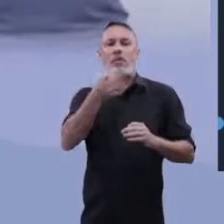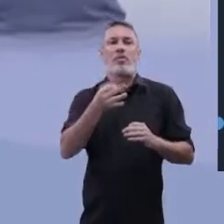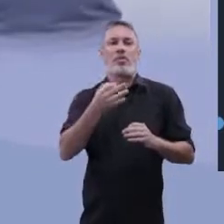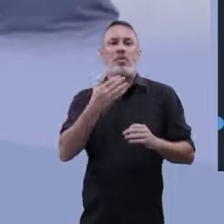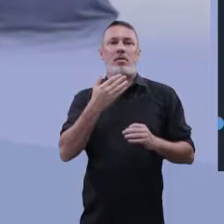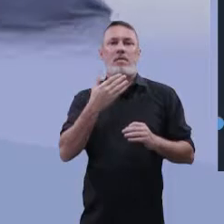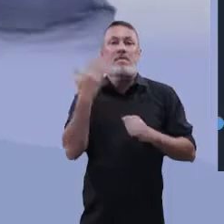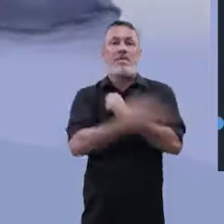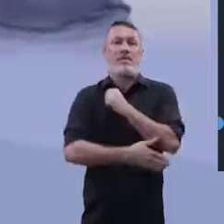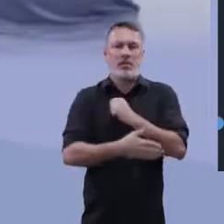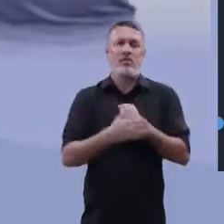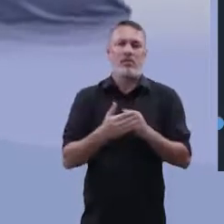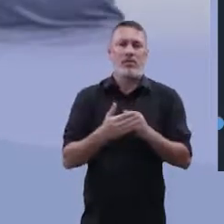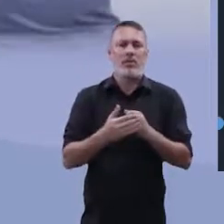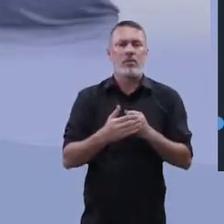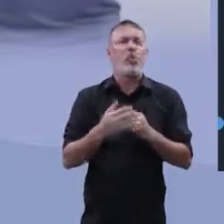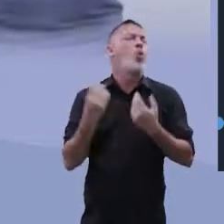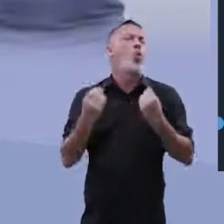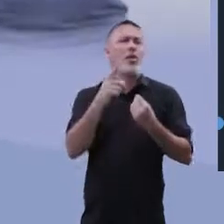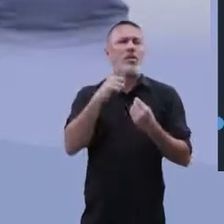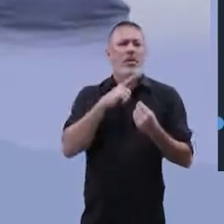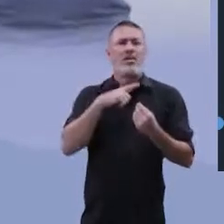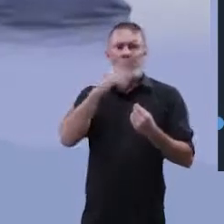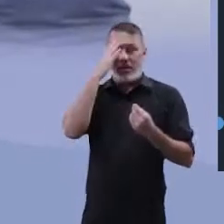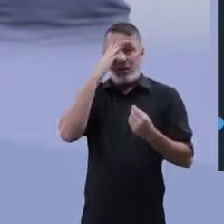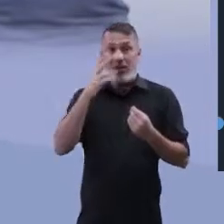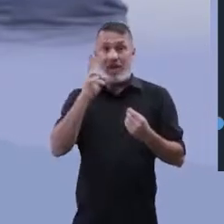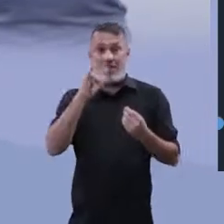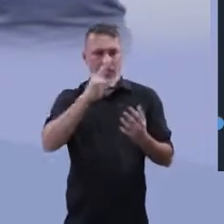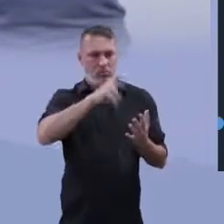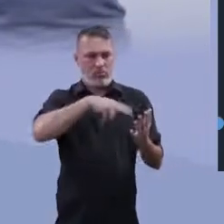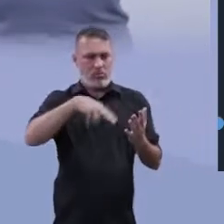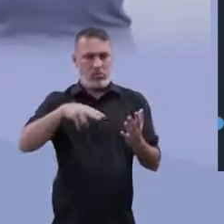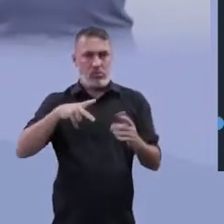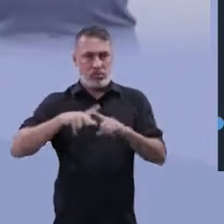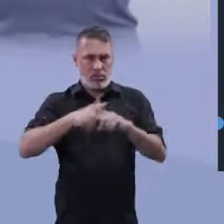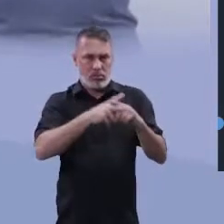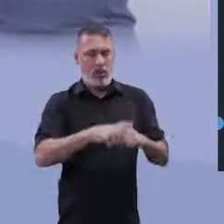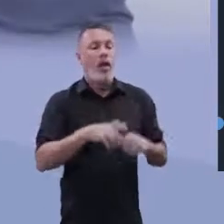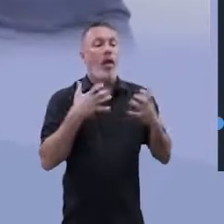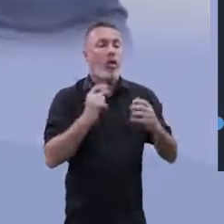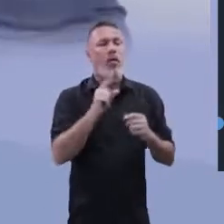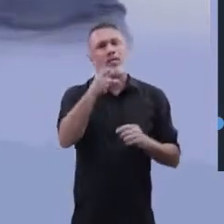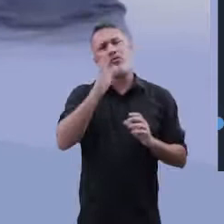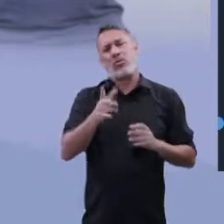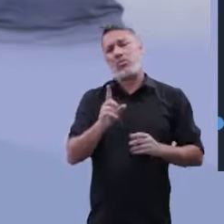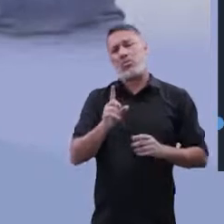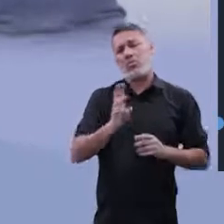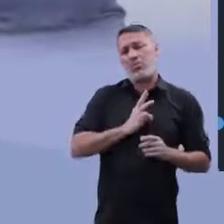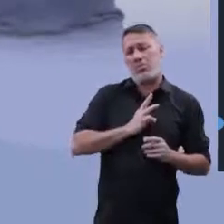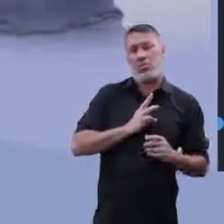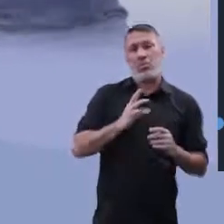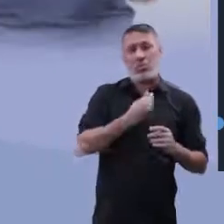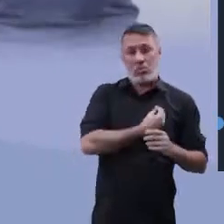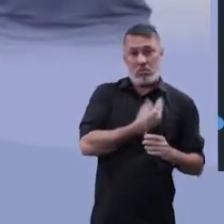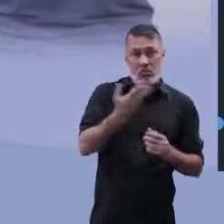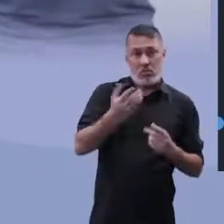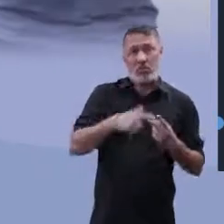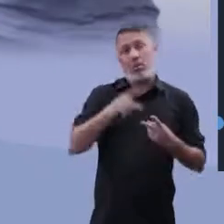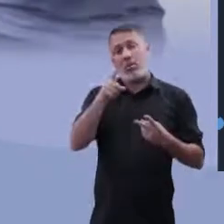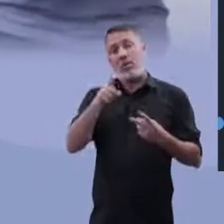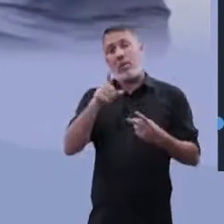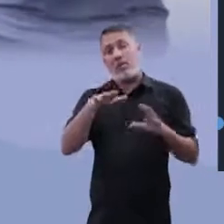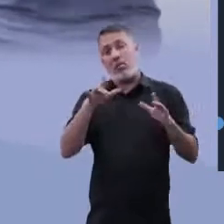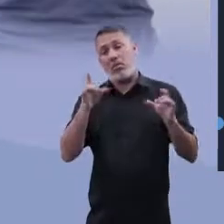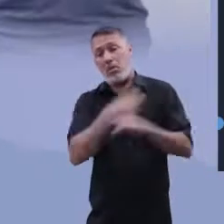de vista. Então você vai pegar tudo aquilo. O corretor ele espera, você está no terceiro ano do ensino médio ou você já terminou, alguns alunos também